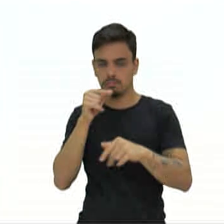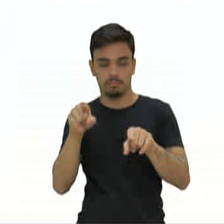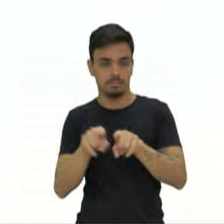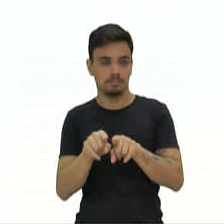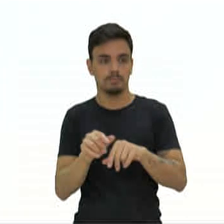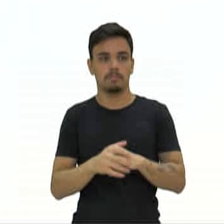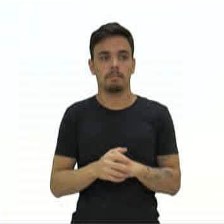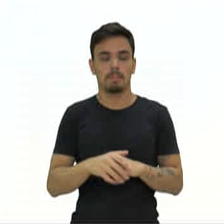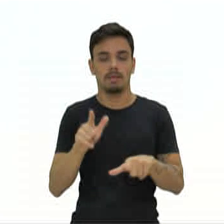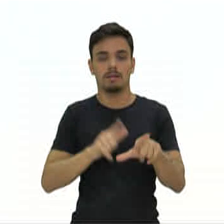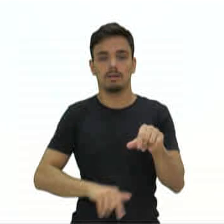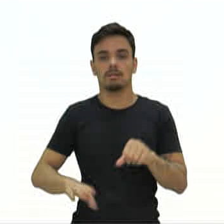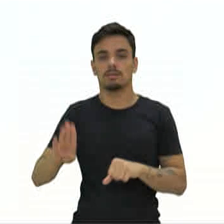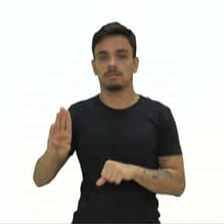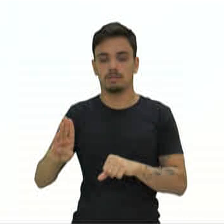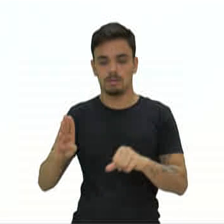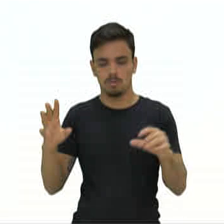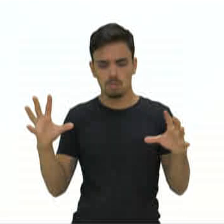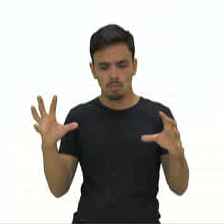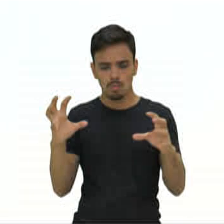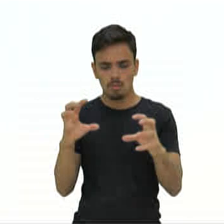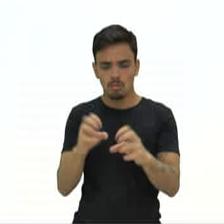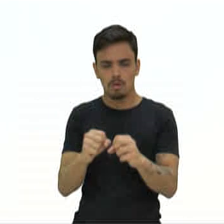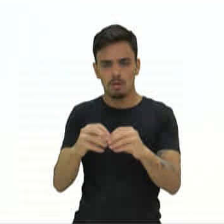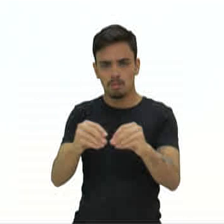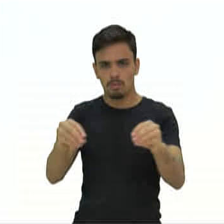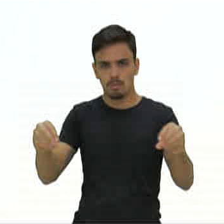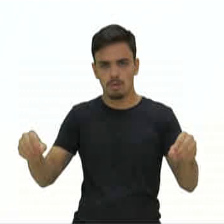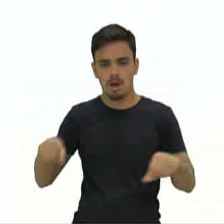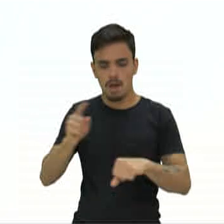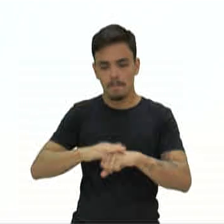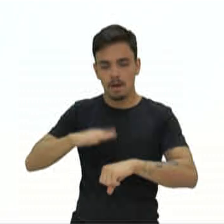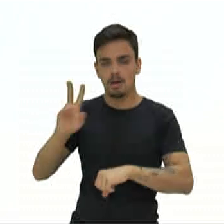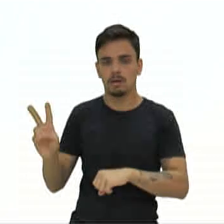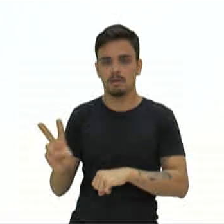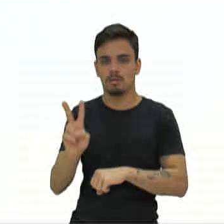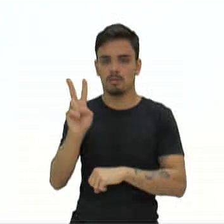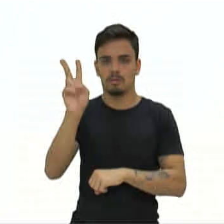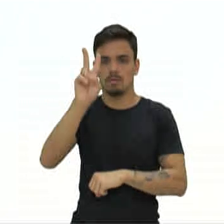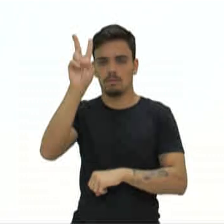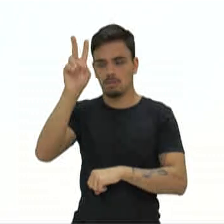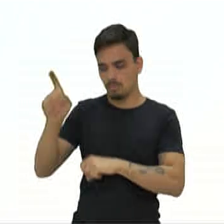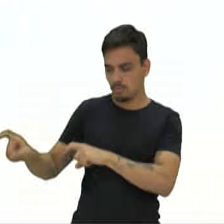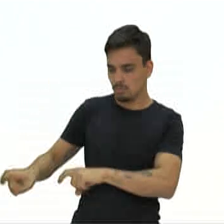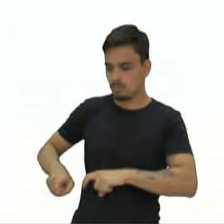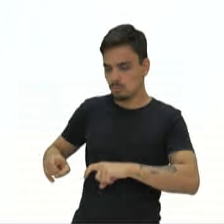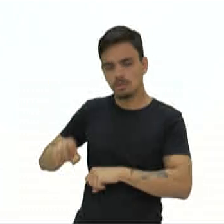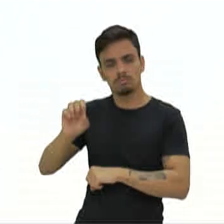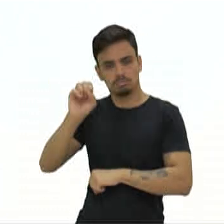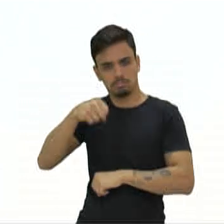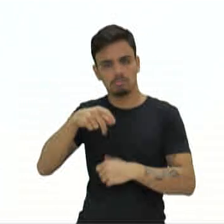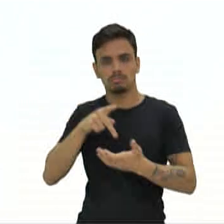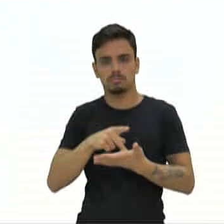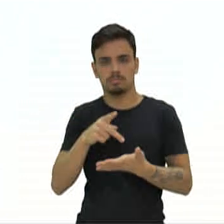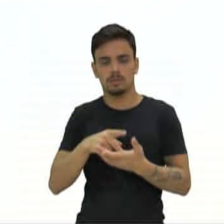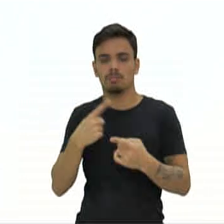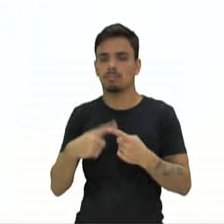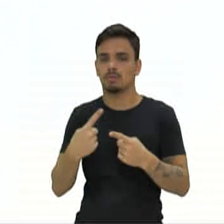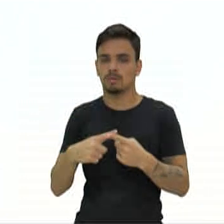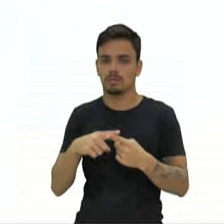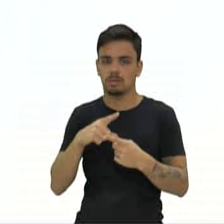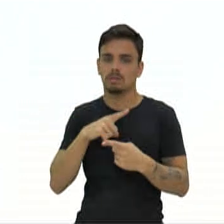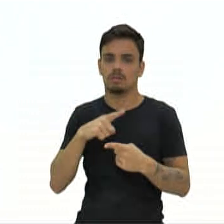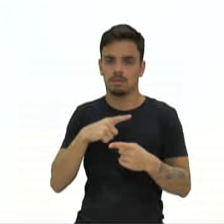solos mais escuros são os de alto valor para a agricultura? Sim, sim, pois apresentam grande quantidade de